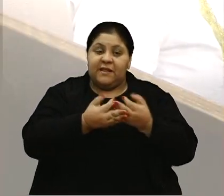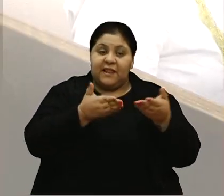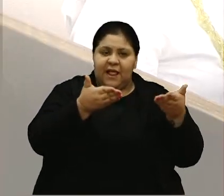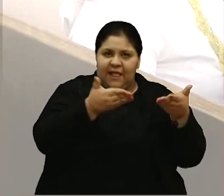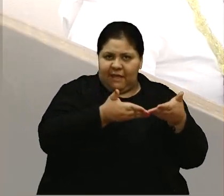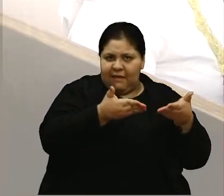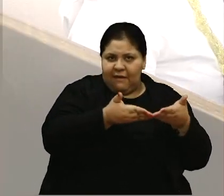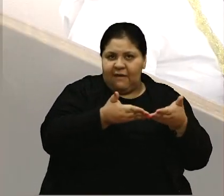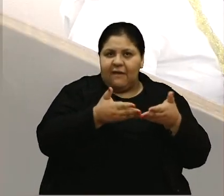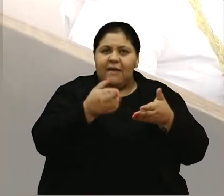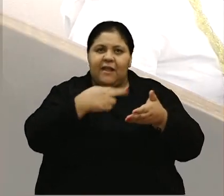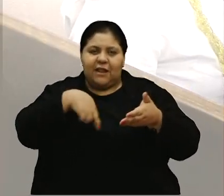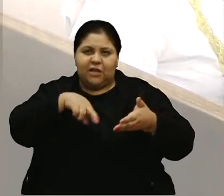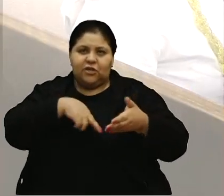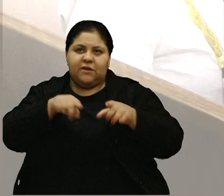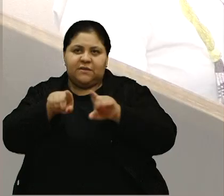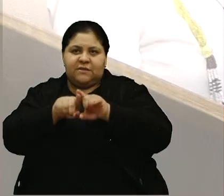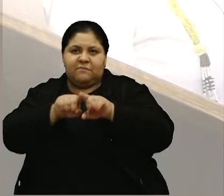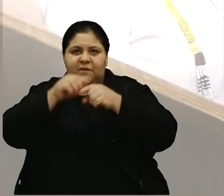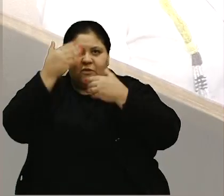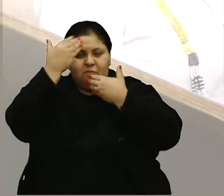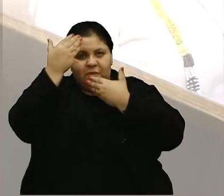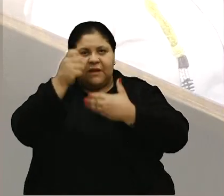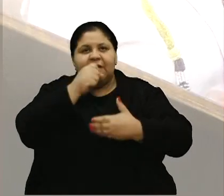religiosa. Muito obrigado, vó.